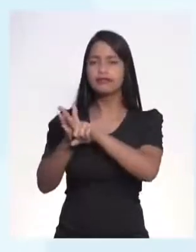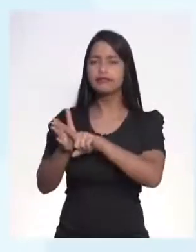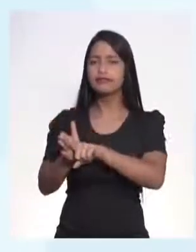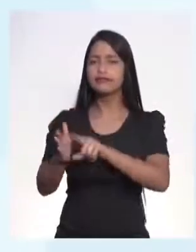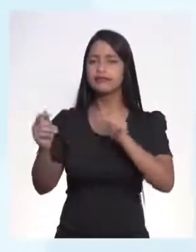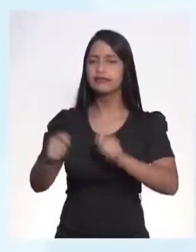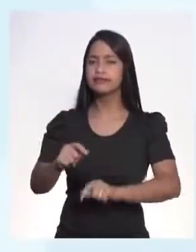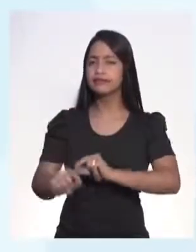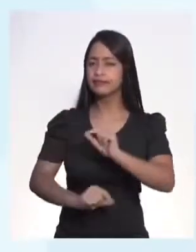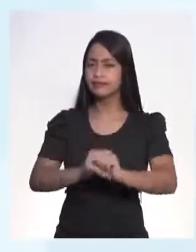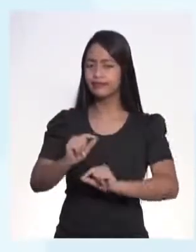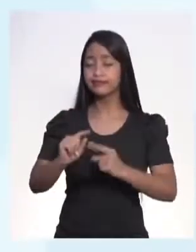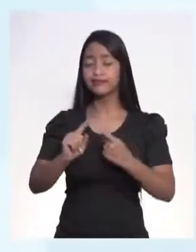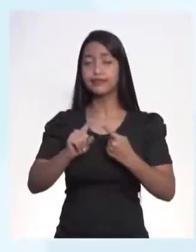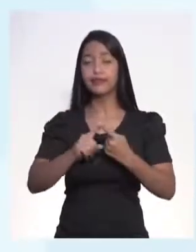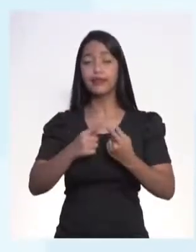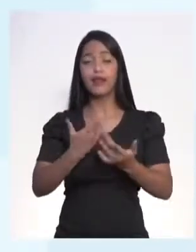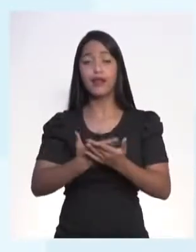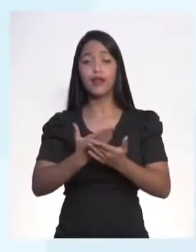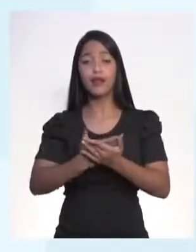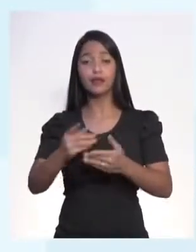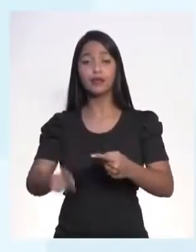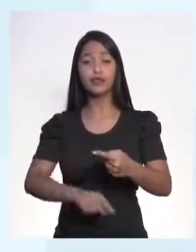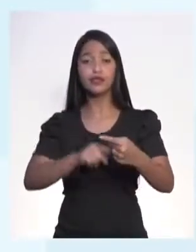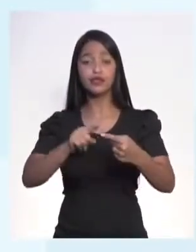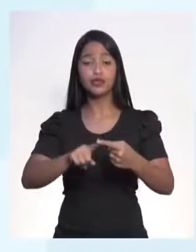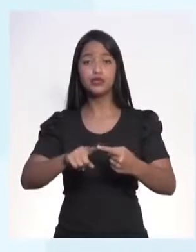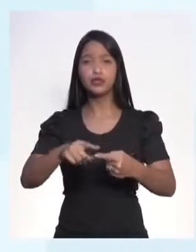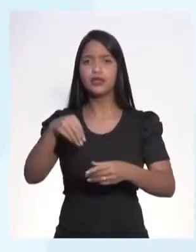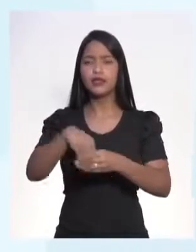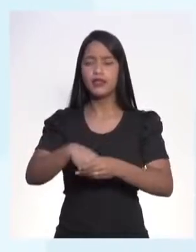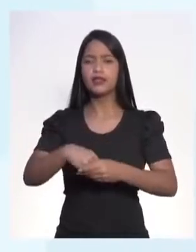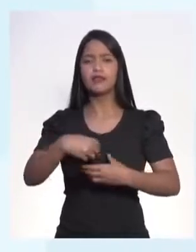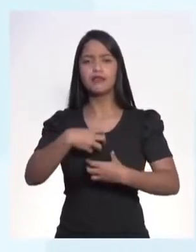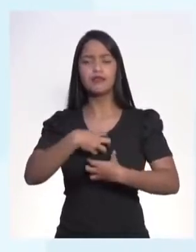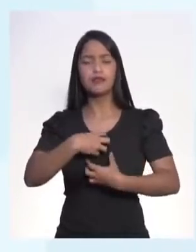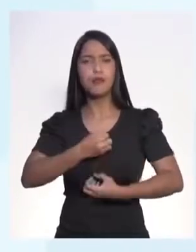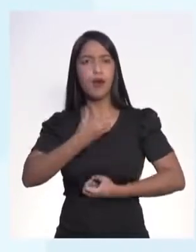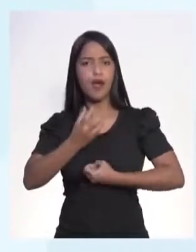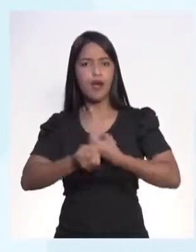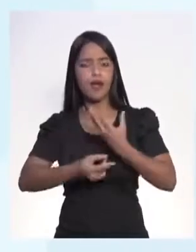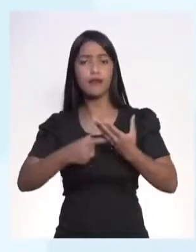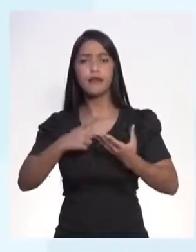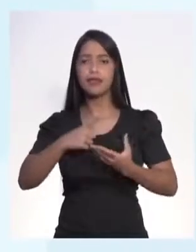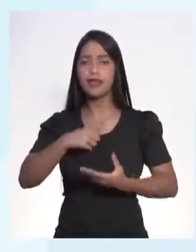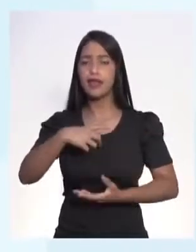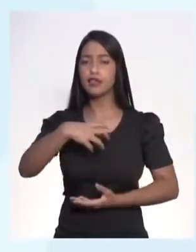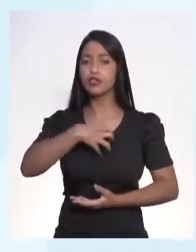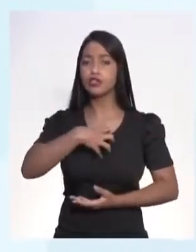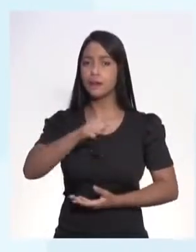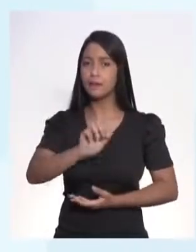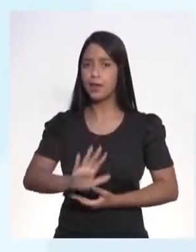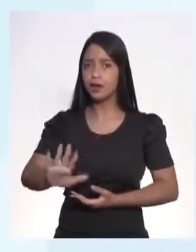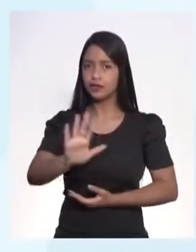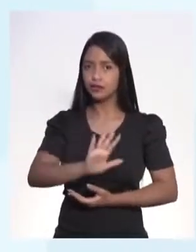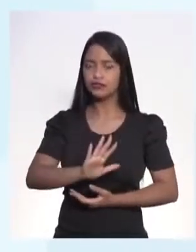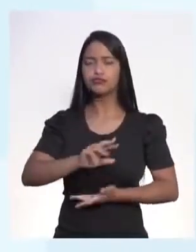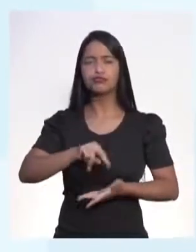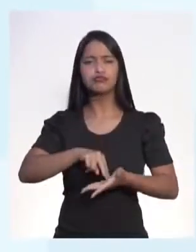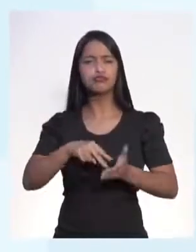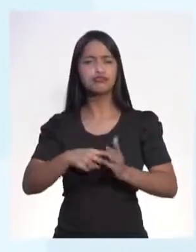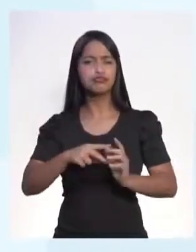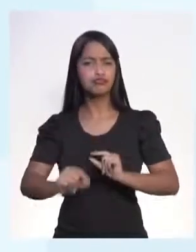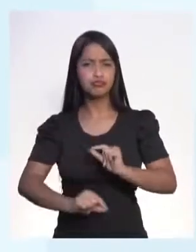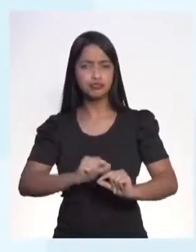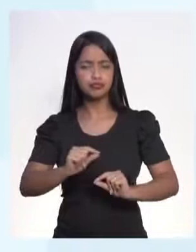objetivos da aula aí para vocês identificar os recursos sonoros e semânticos dentro dos poemas que é um gênero textual não